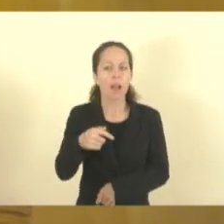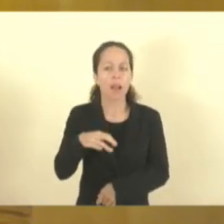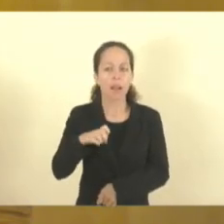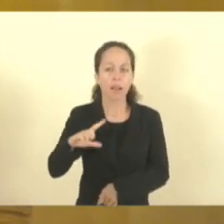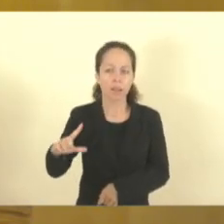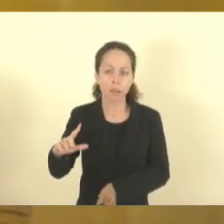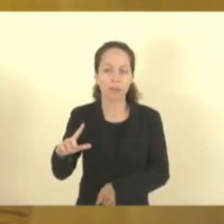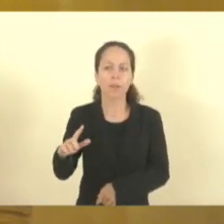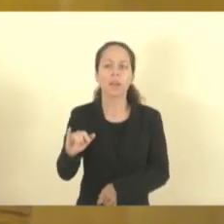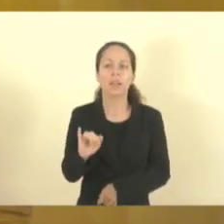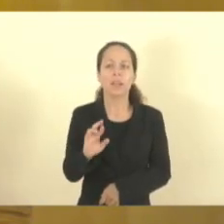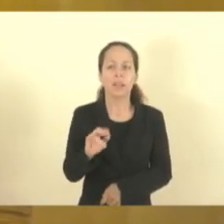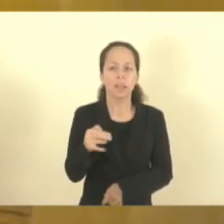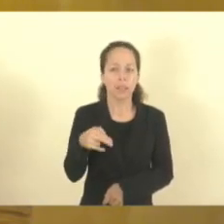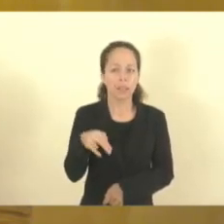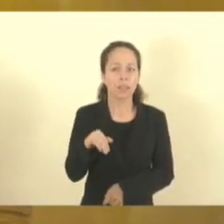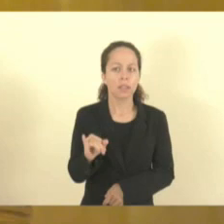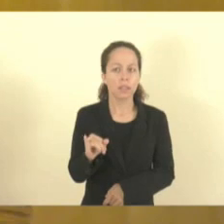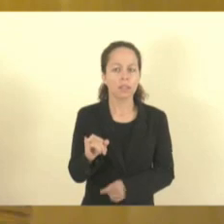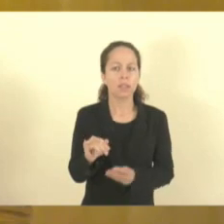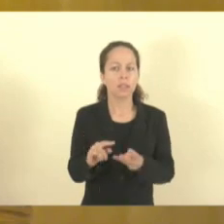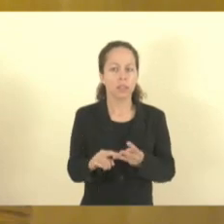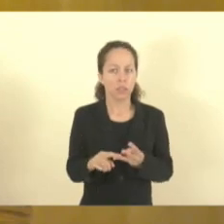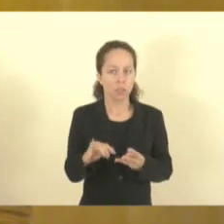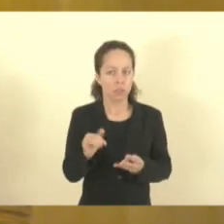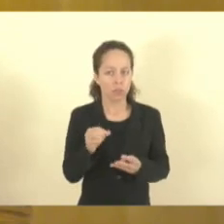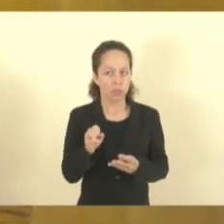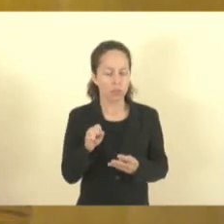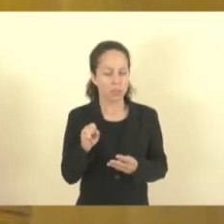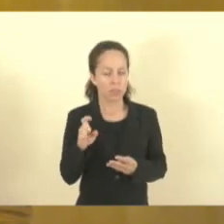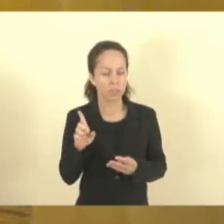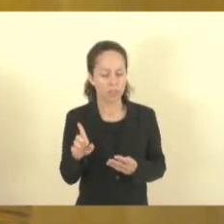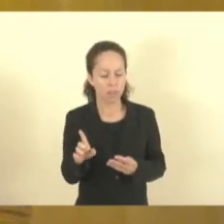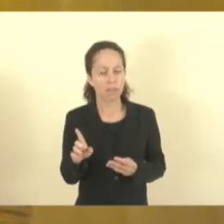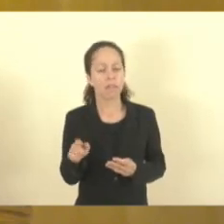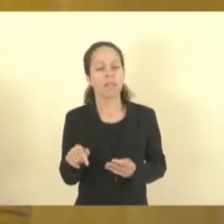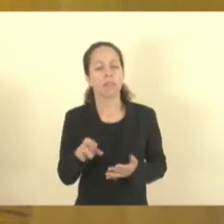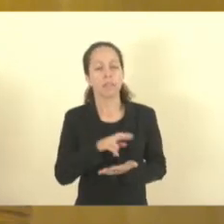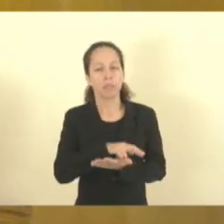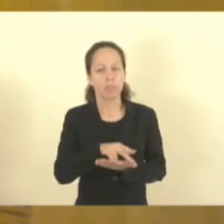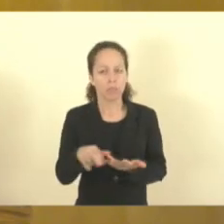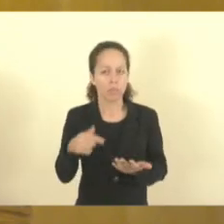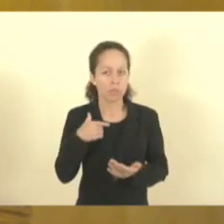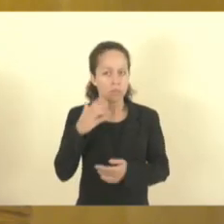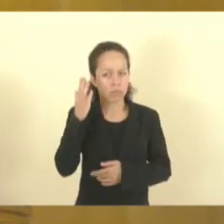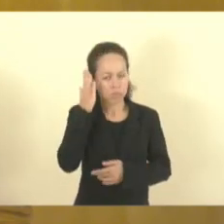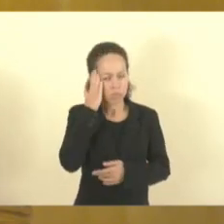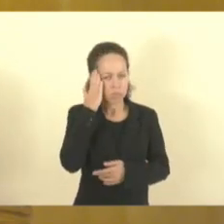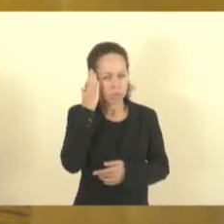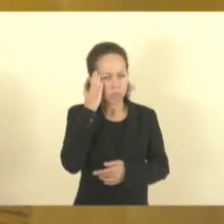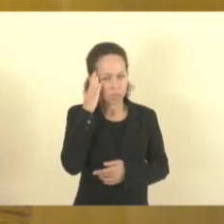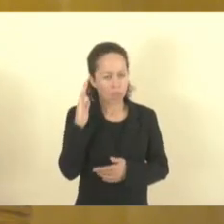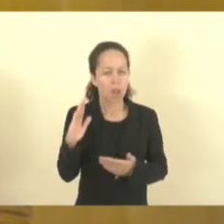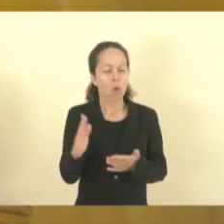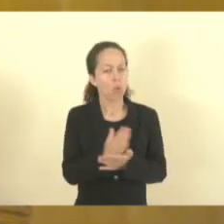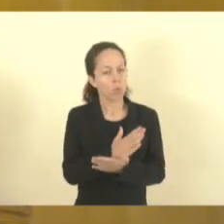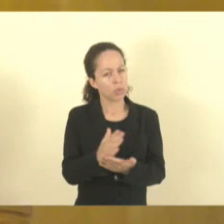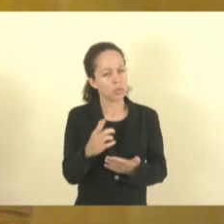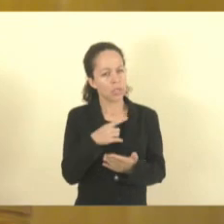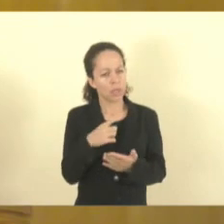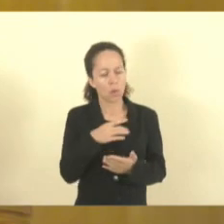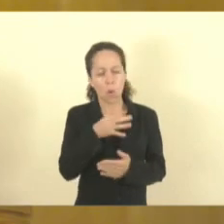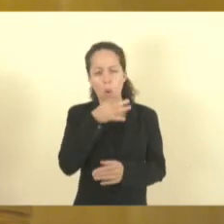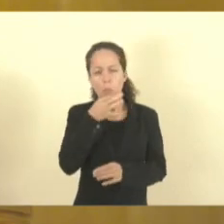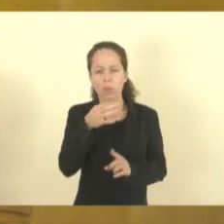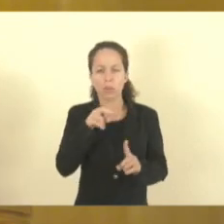Camila, deputada Irine, deputado Zé Esmeraldo, deputado Wellington e todos que aqui tiveram. Severo, sei que também são partidários dessa mesma visão,